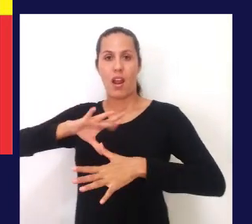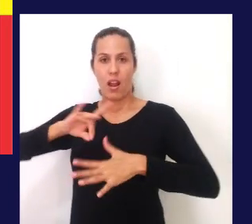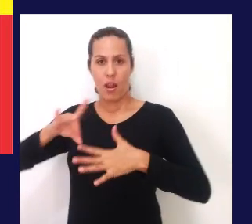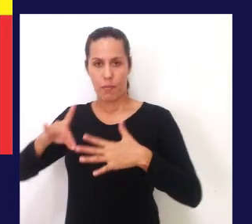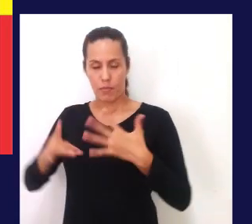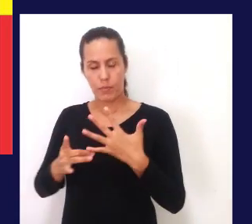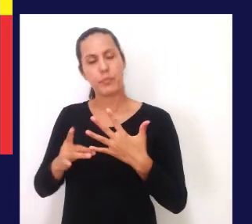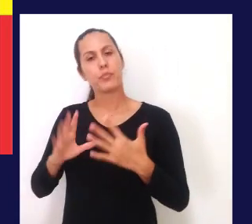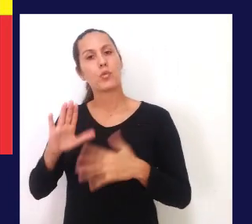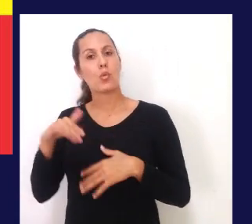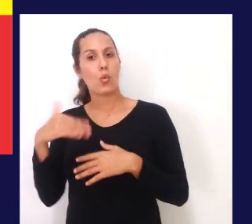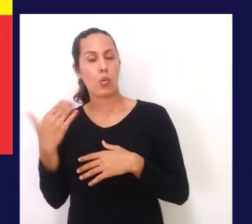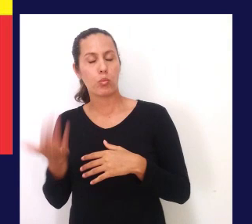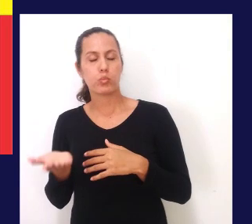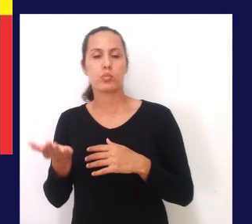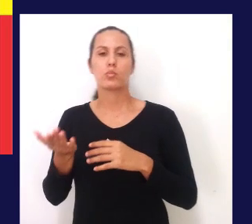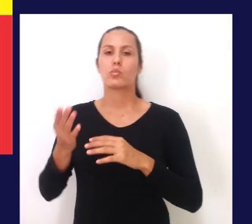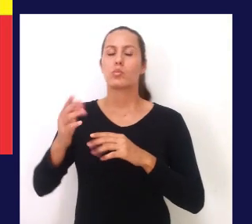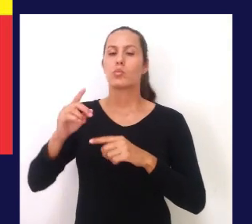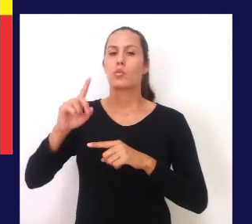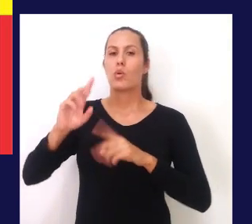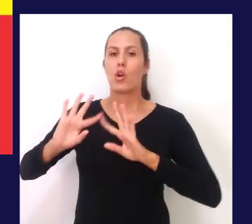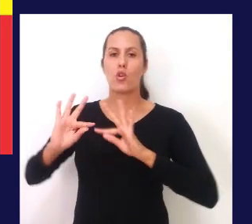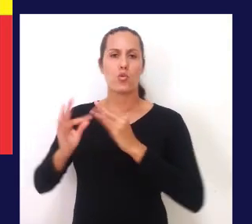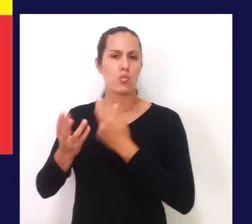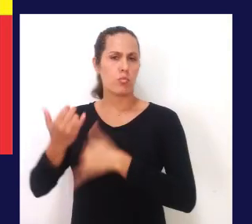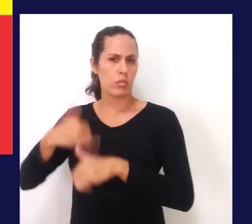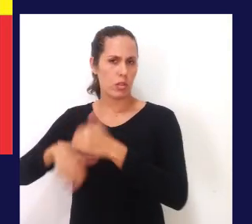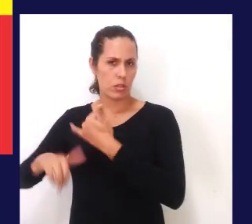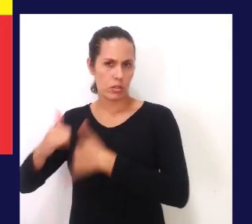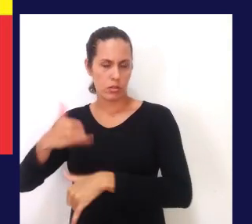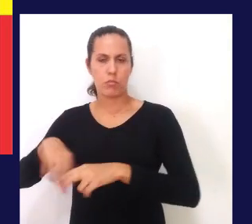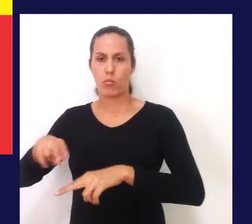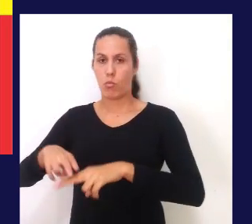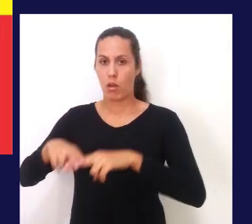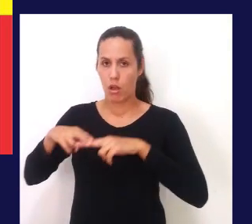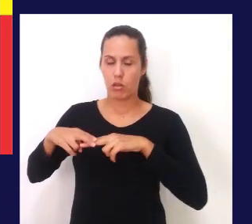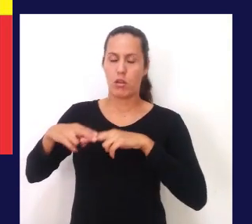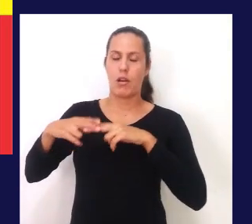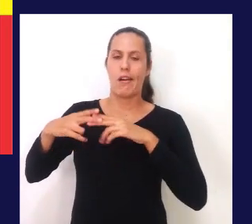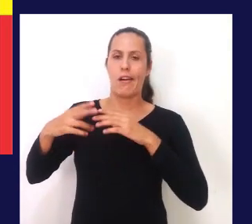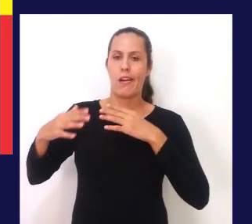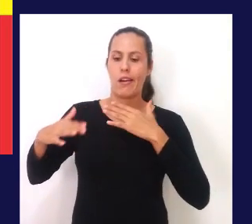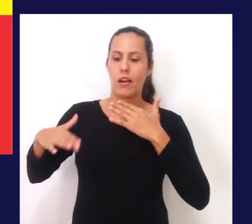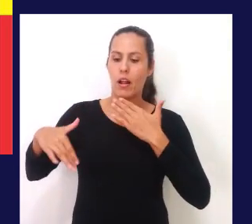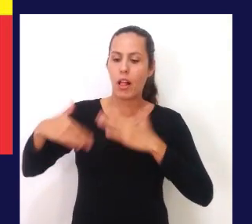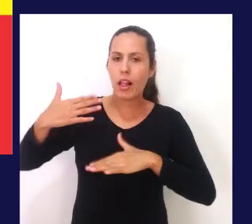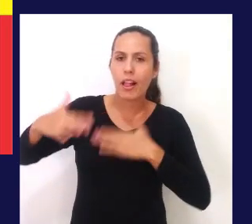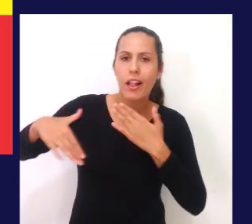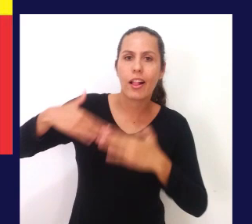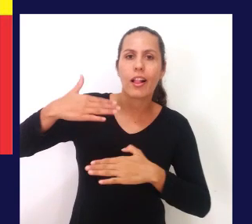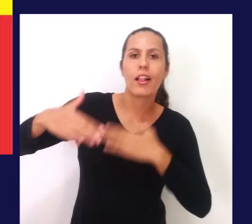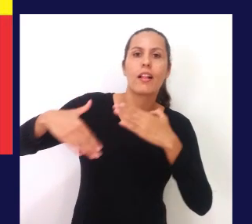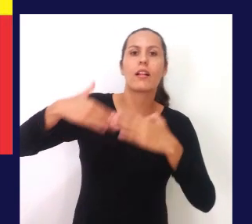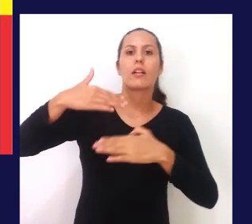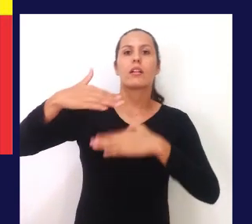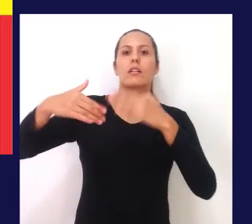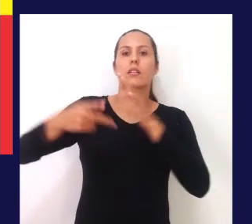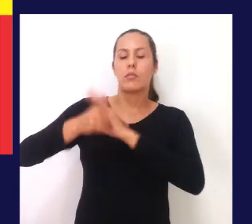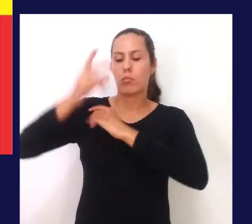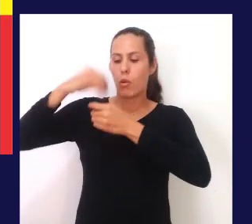ou substâncias químicas que, por meio de um processo, que é um